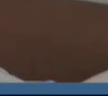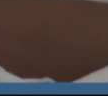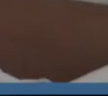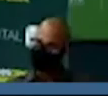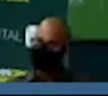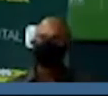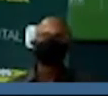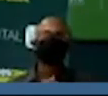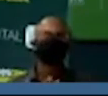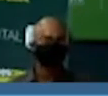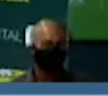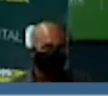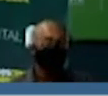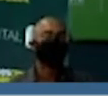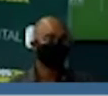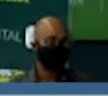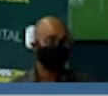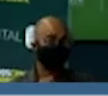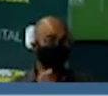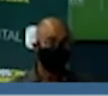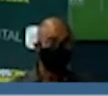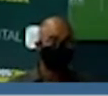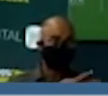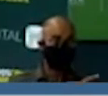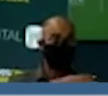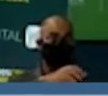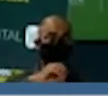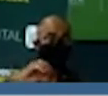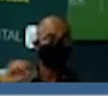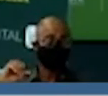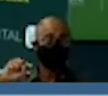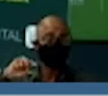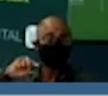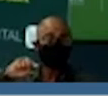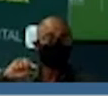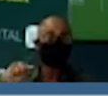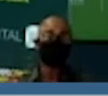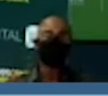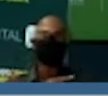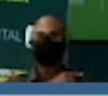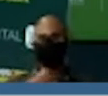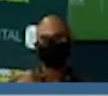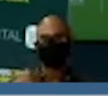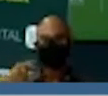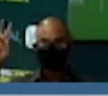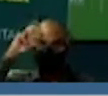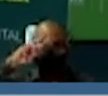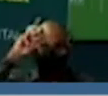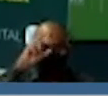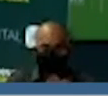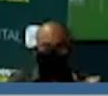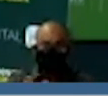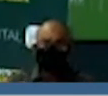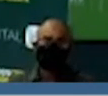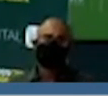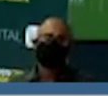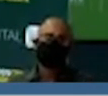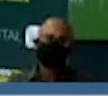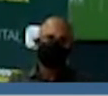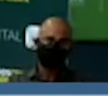conseguiram progredir. Já estamos chegando a 300 mil mortes, 300 mil histórias de vida que se